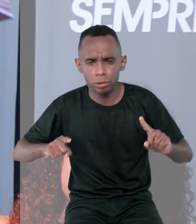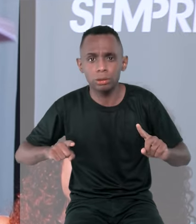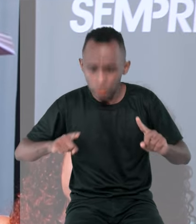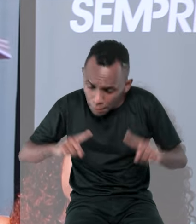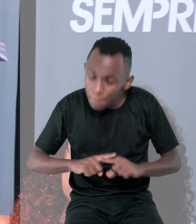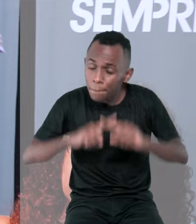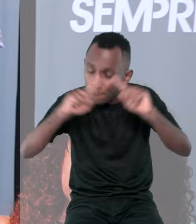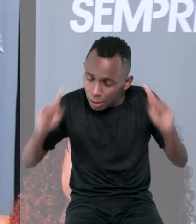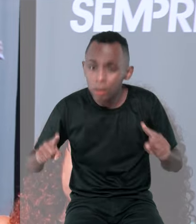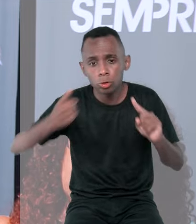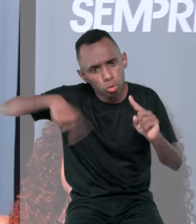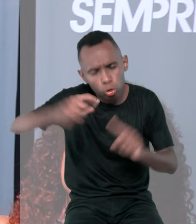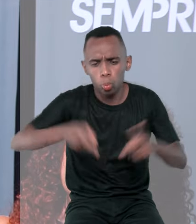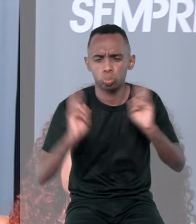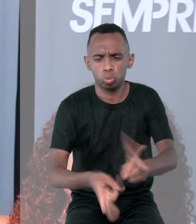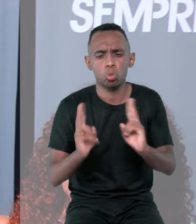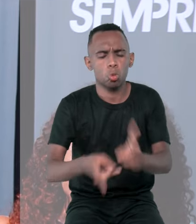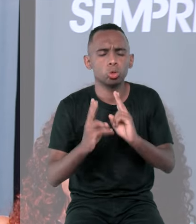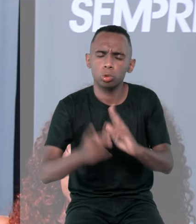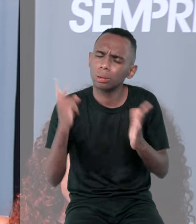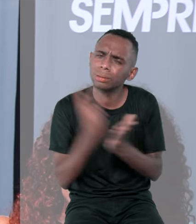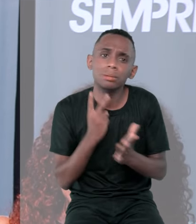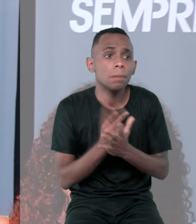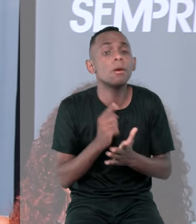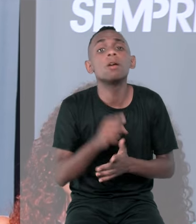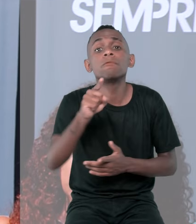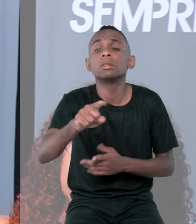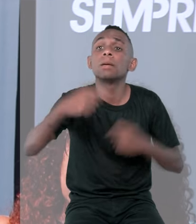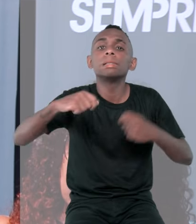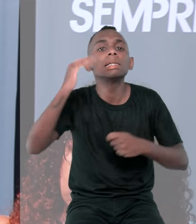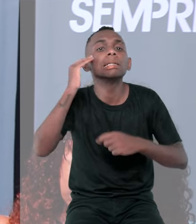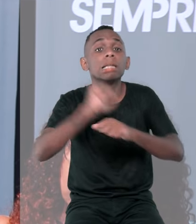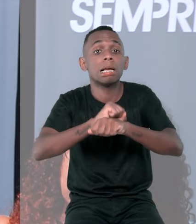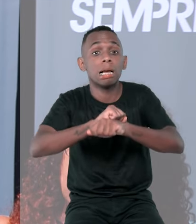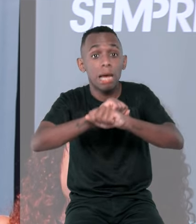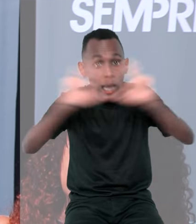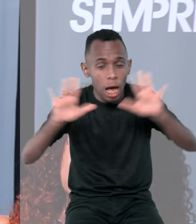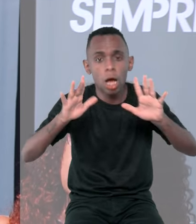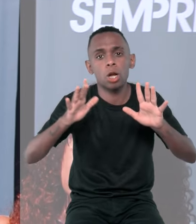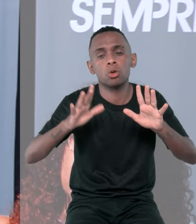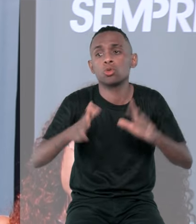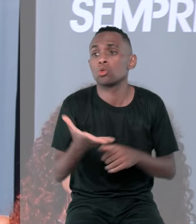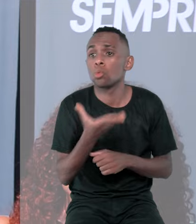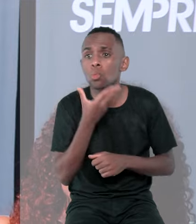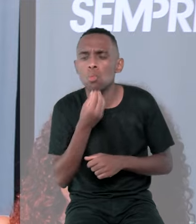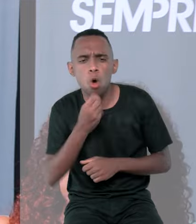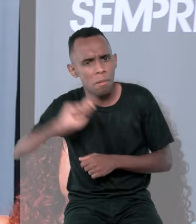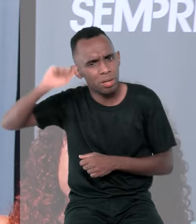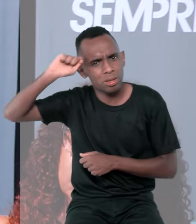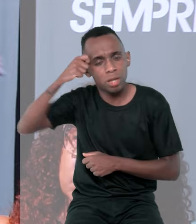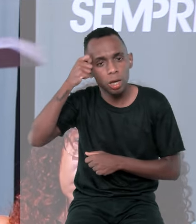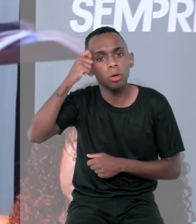ainda assim a gente segue. O que você tem que compreender é que os homens